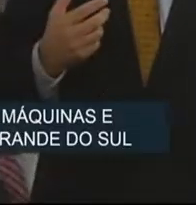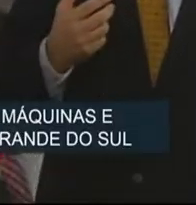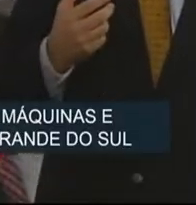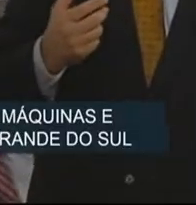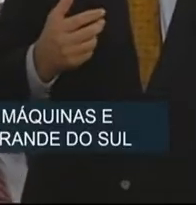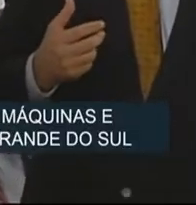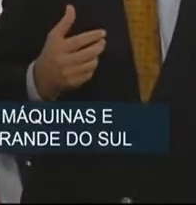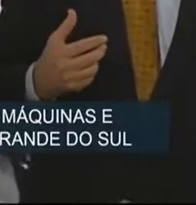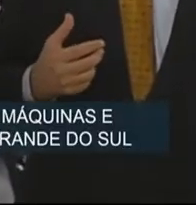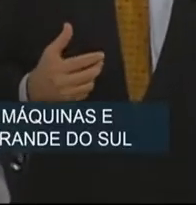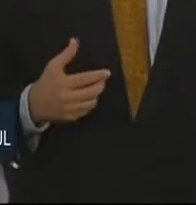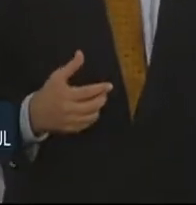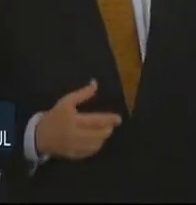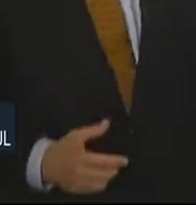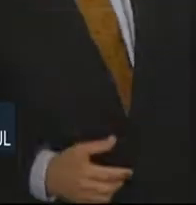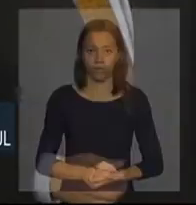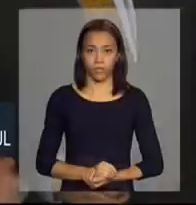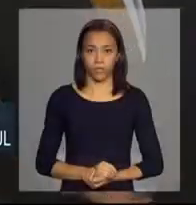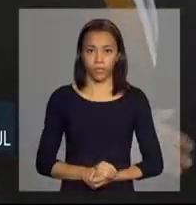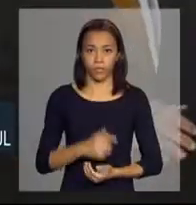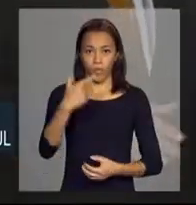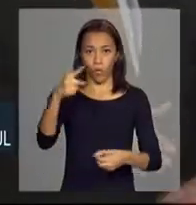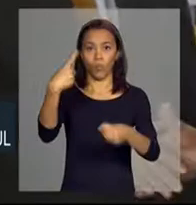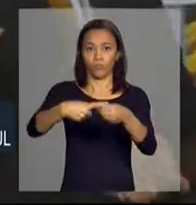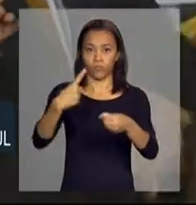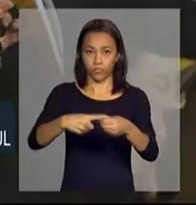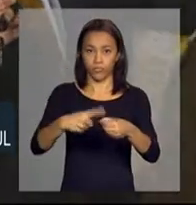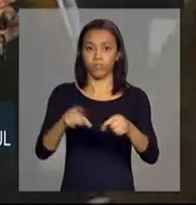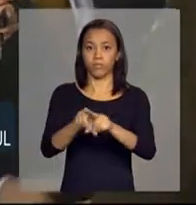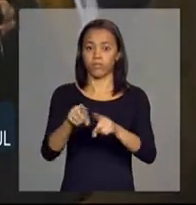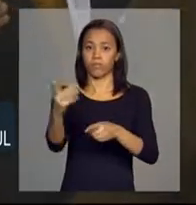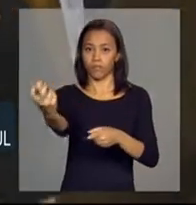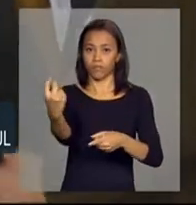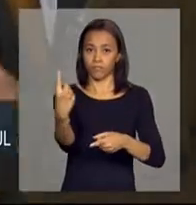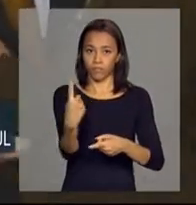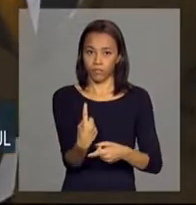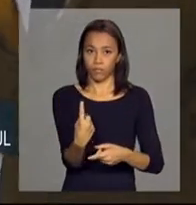Coronel Bicaco, prefeito Walter José Machado de Oliveira.